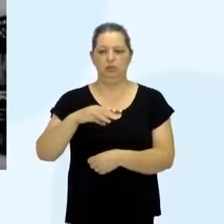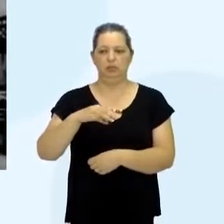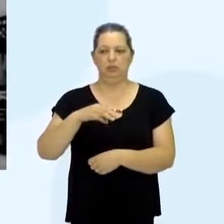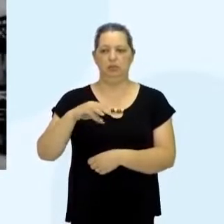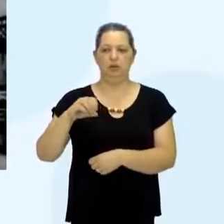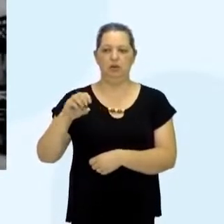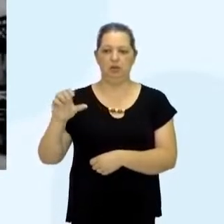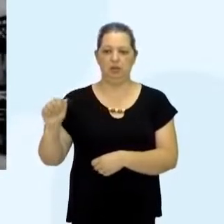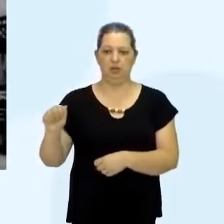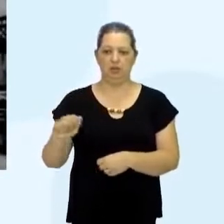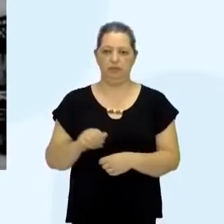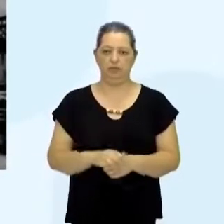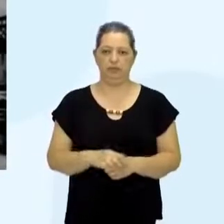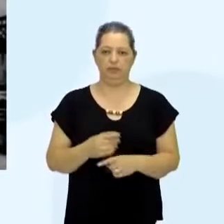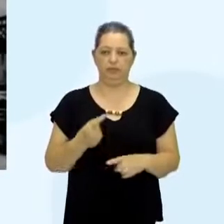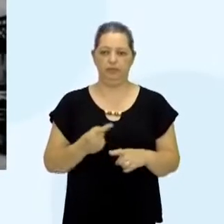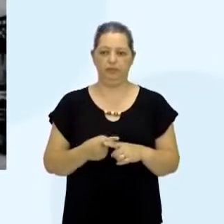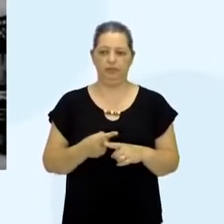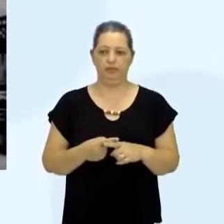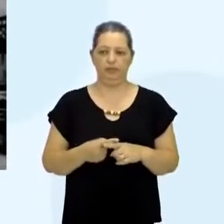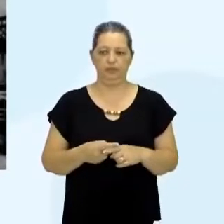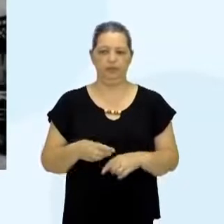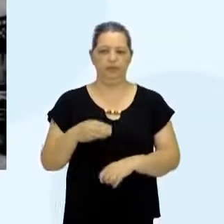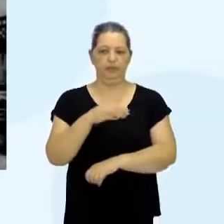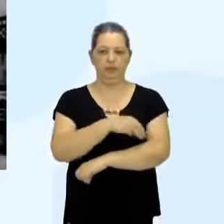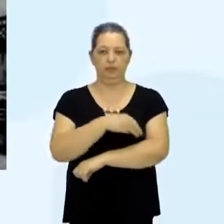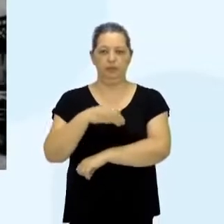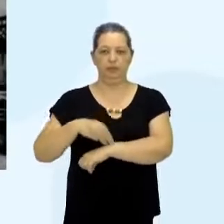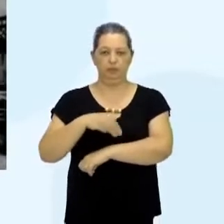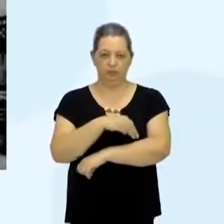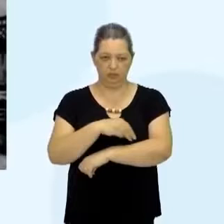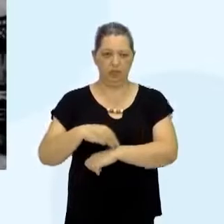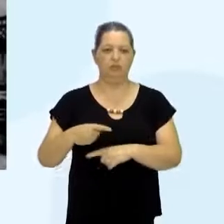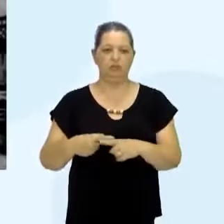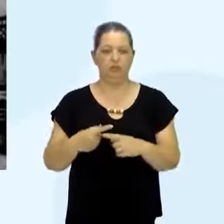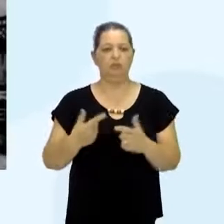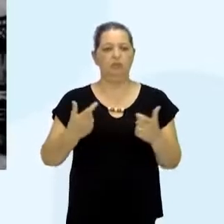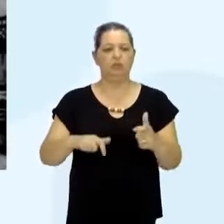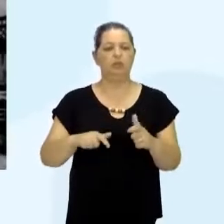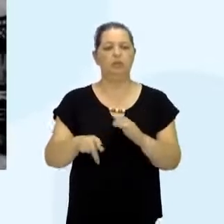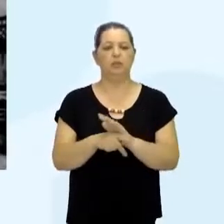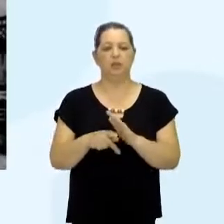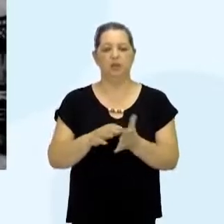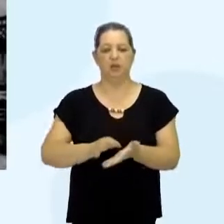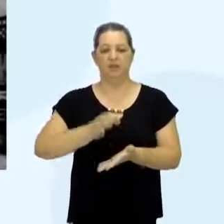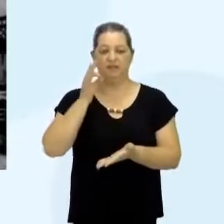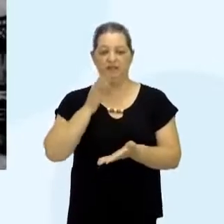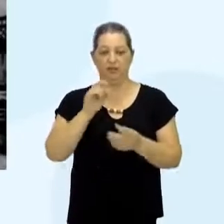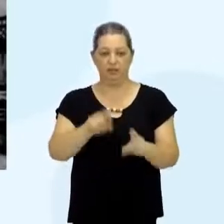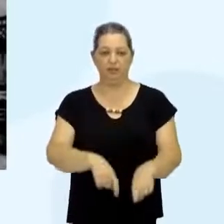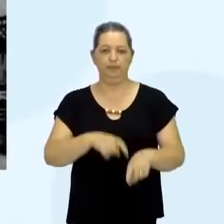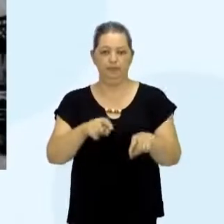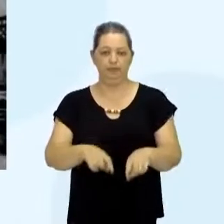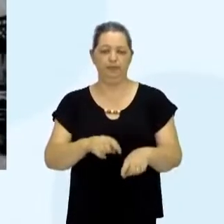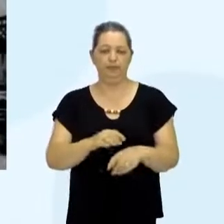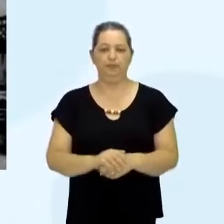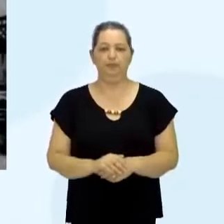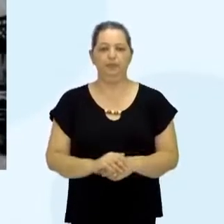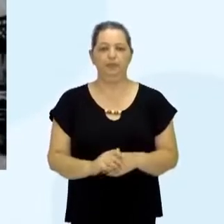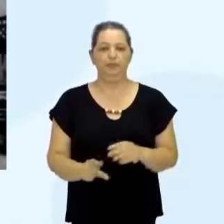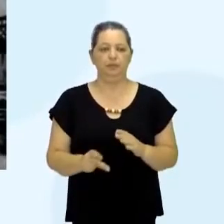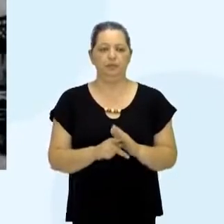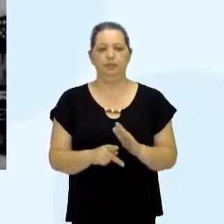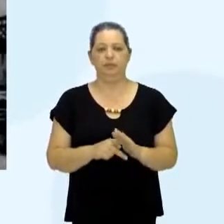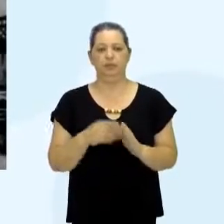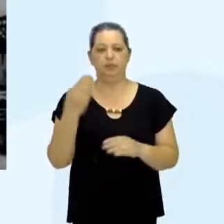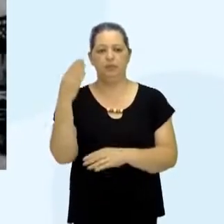hoje também é um museu. Isso, né? Por isso que a gente está vendo as imagens aqui de São Paulo, do café e da Hospedaria do Imigrante, né, no começo